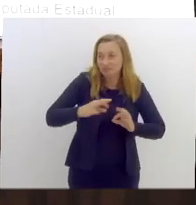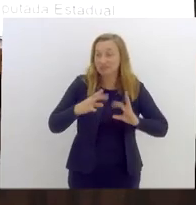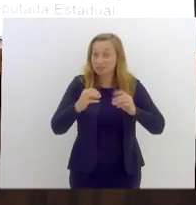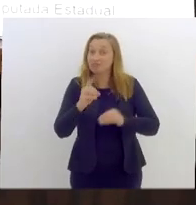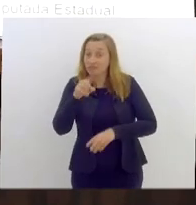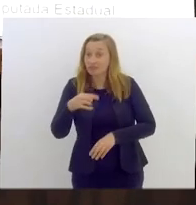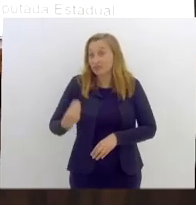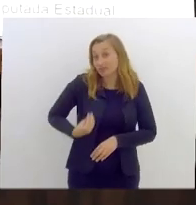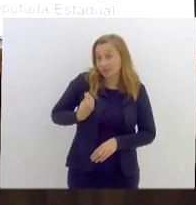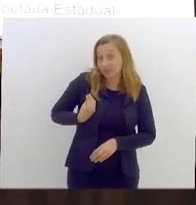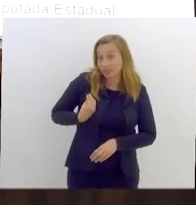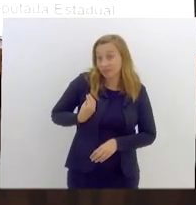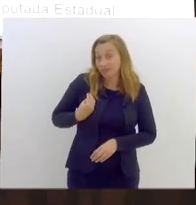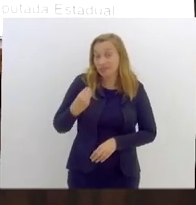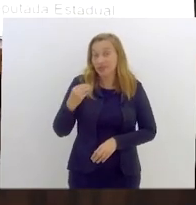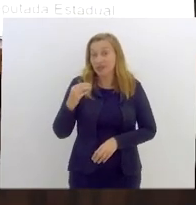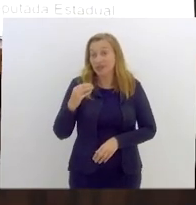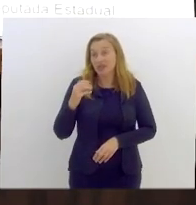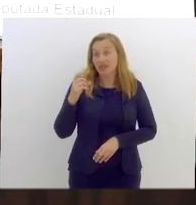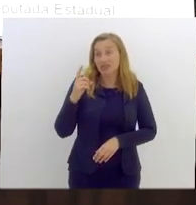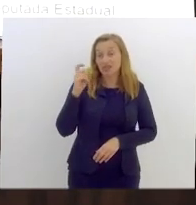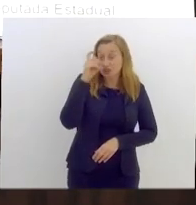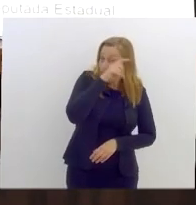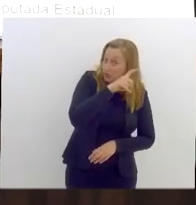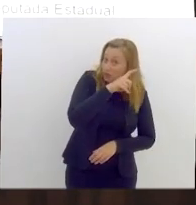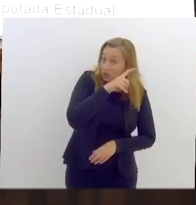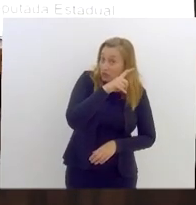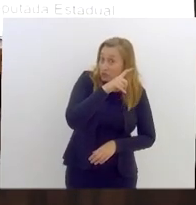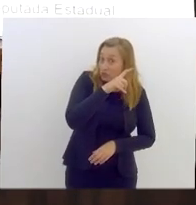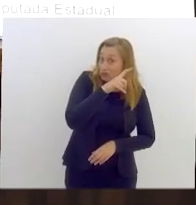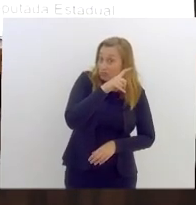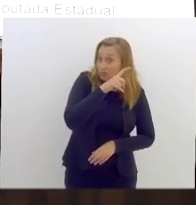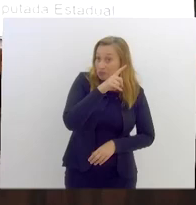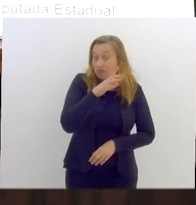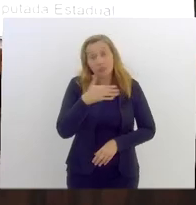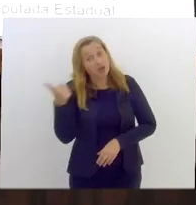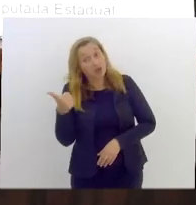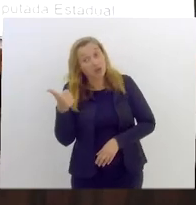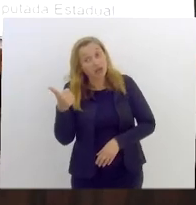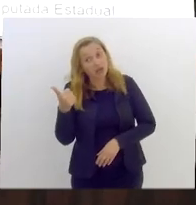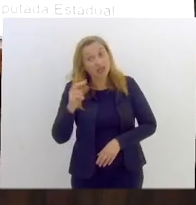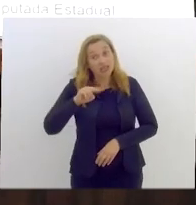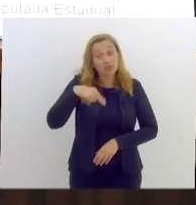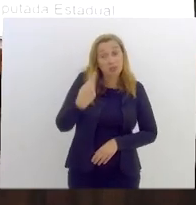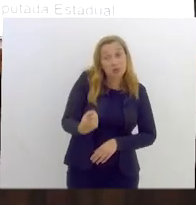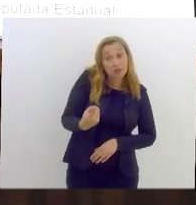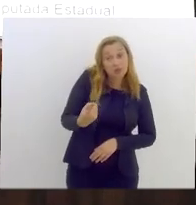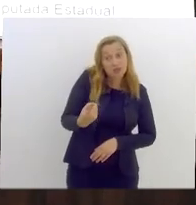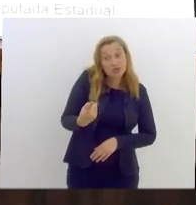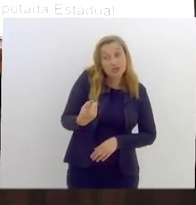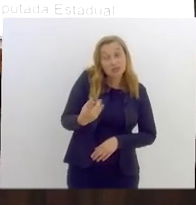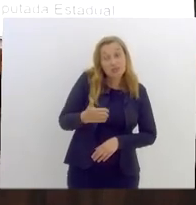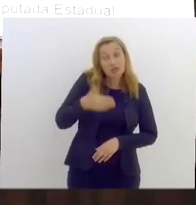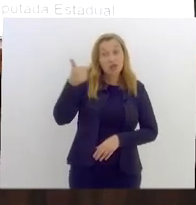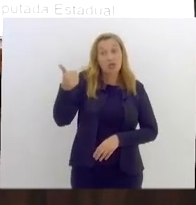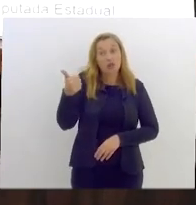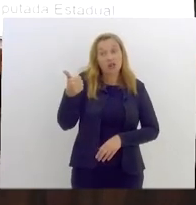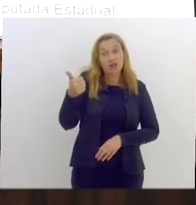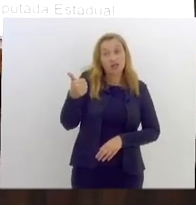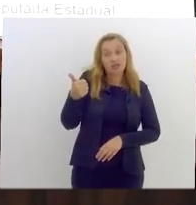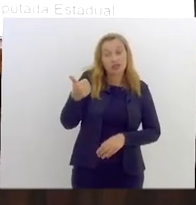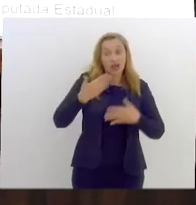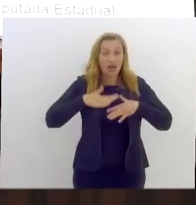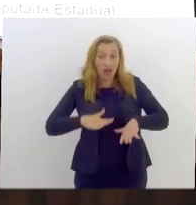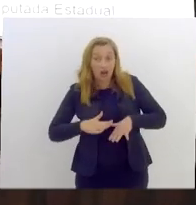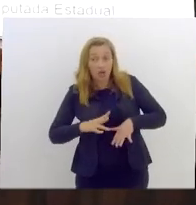assim, esquenta, esfria, aperta e daí afrouxa, sossega e depois desinquieta, o que